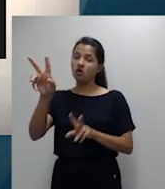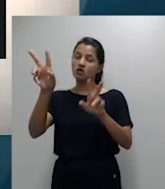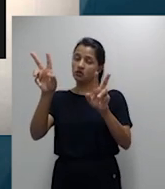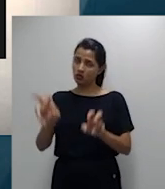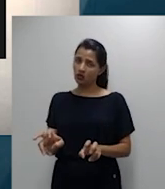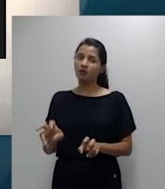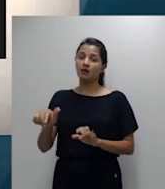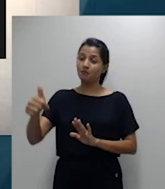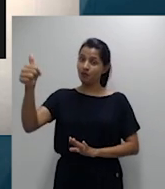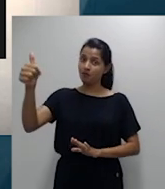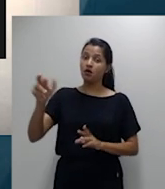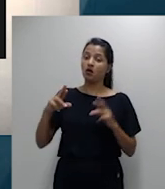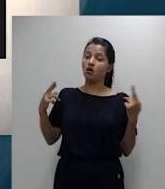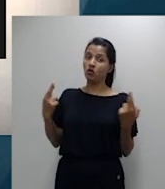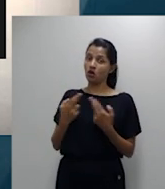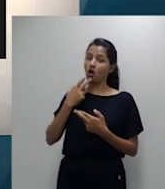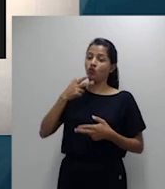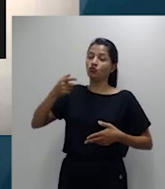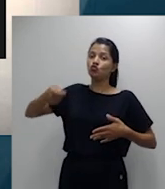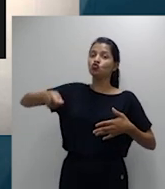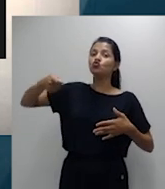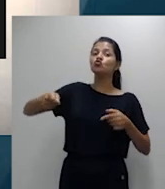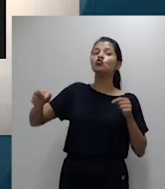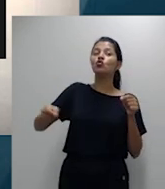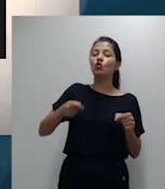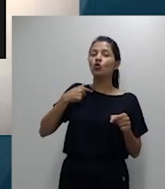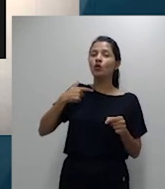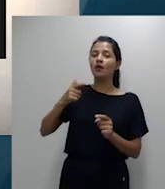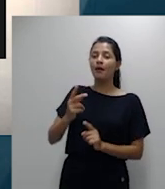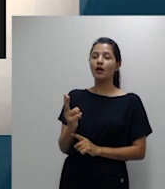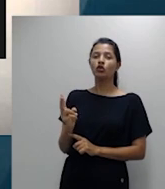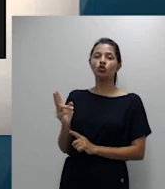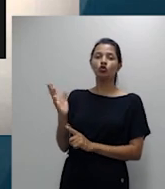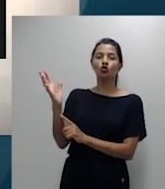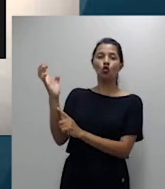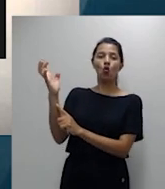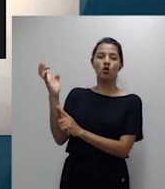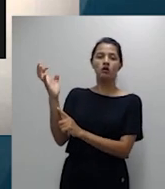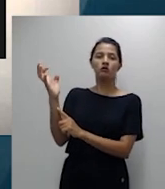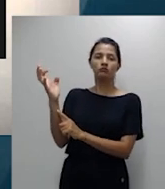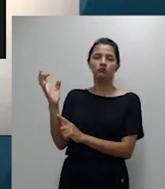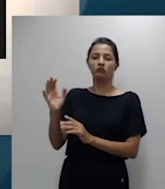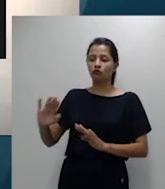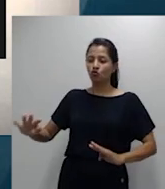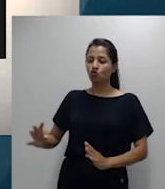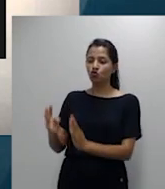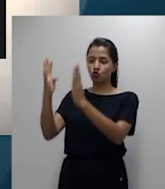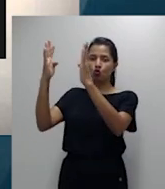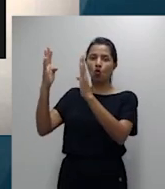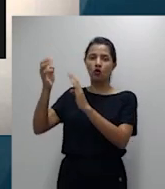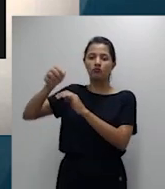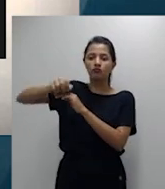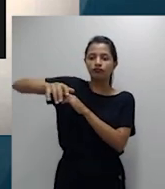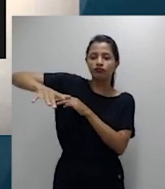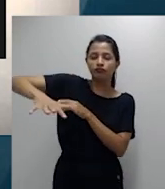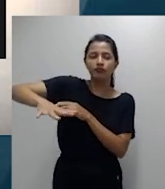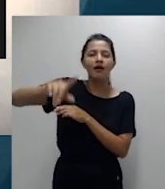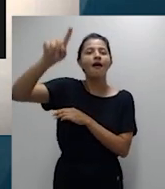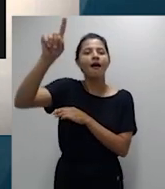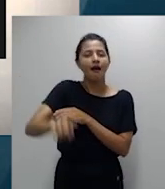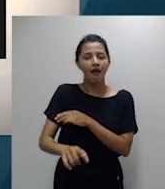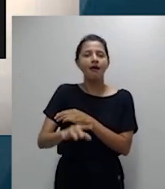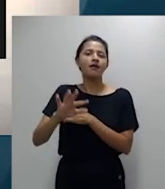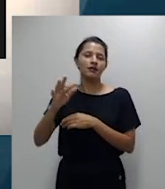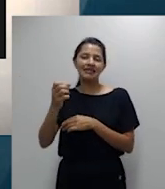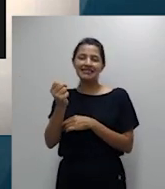a primeira sessão julgou Torres de E aí a torre de transmissão nada mais são do que satélite